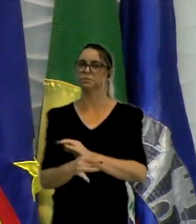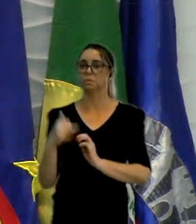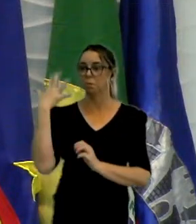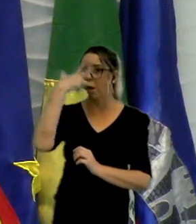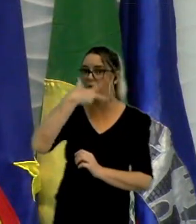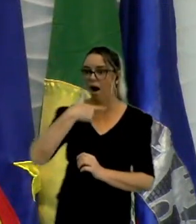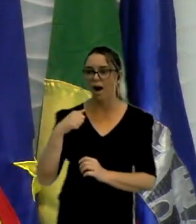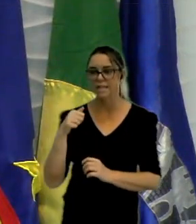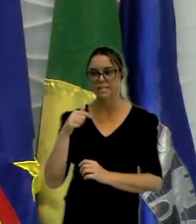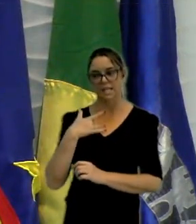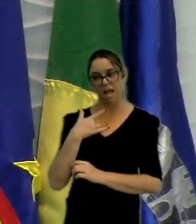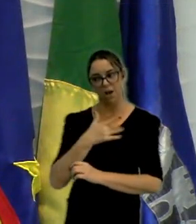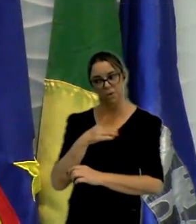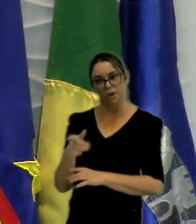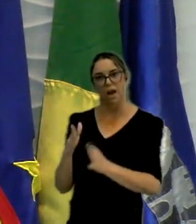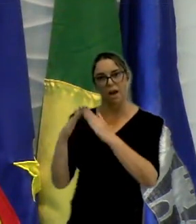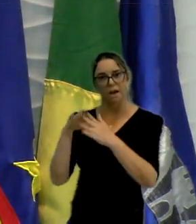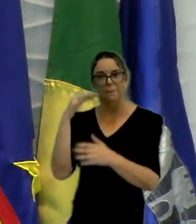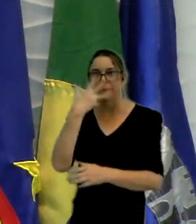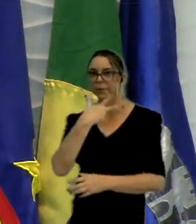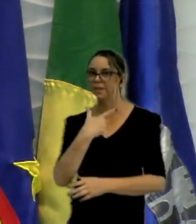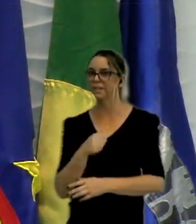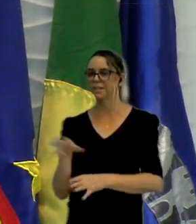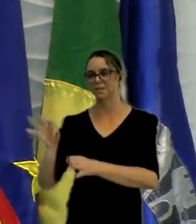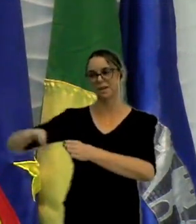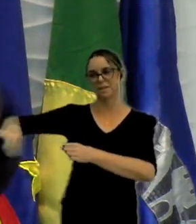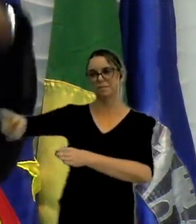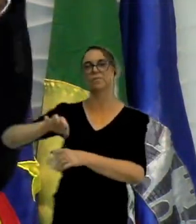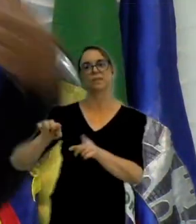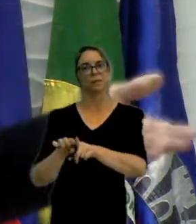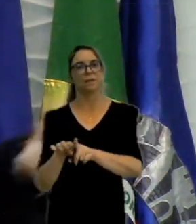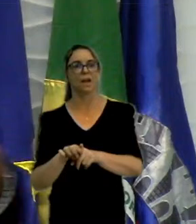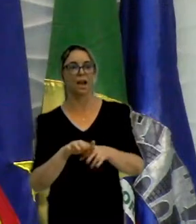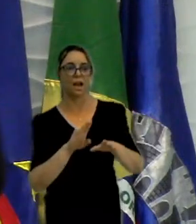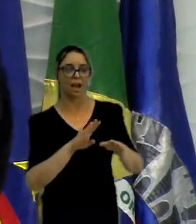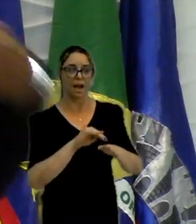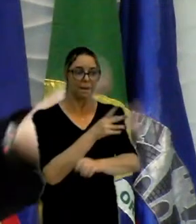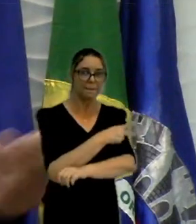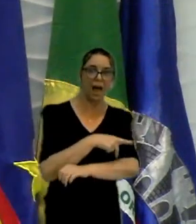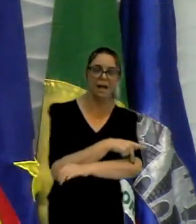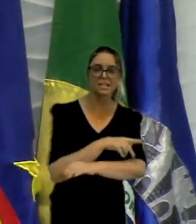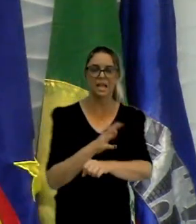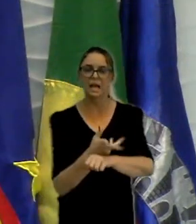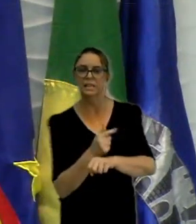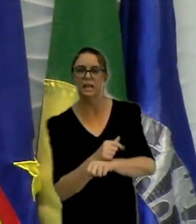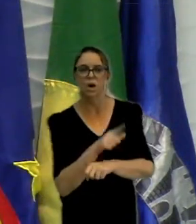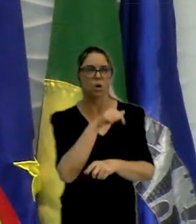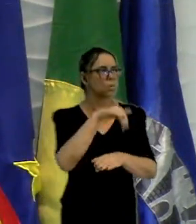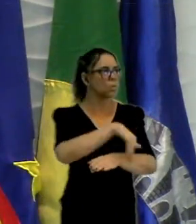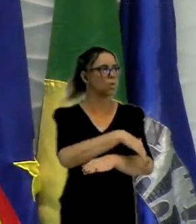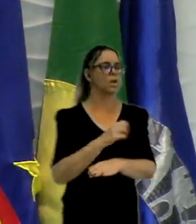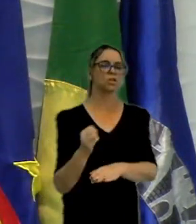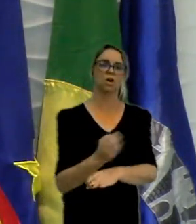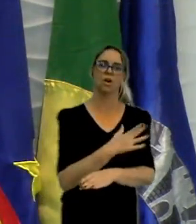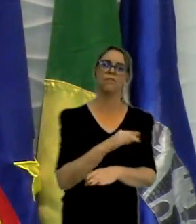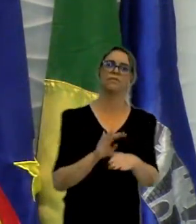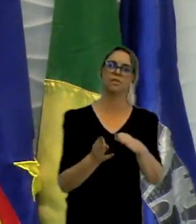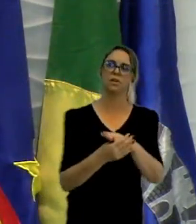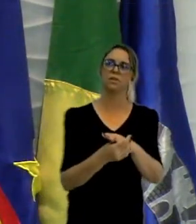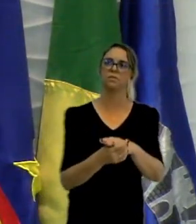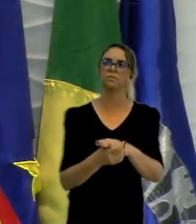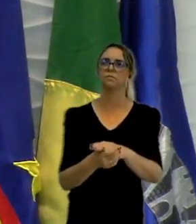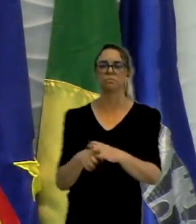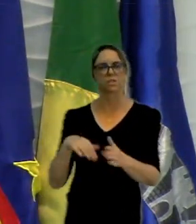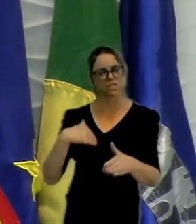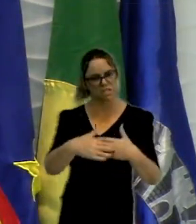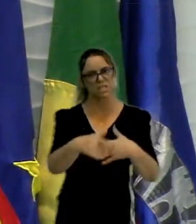de saúde lá da Vila do Espírito Santo, tanto a Praça da Rua Nova e outras praças e outras obras que está pegado, e com